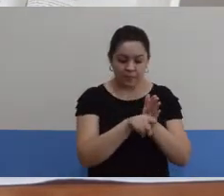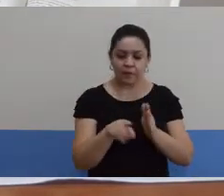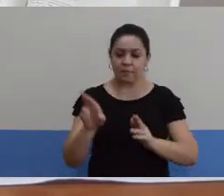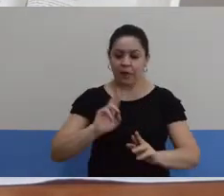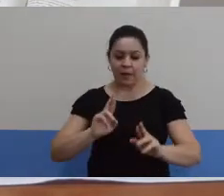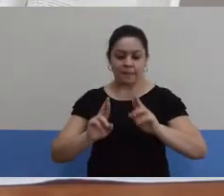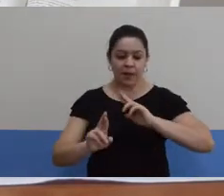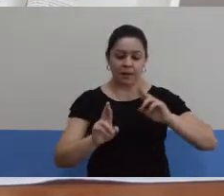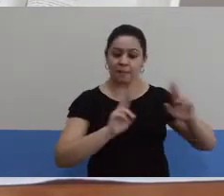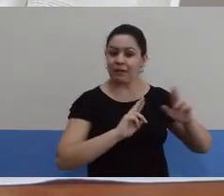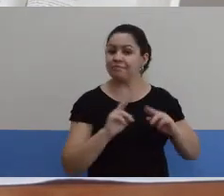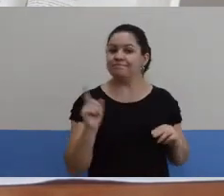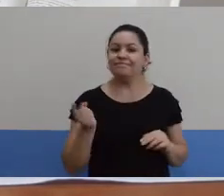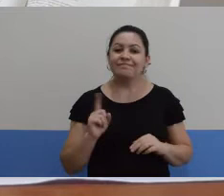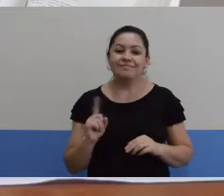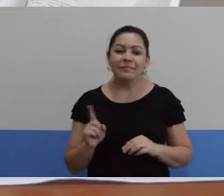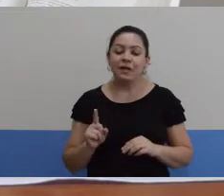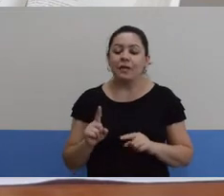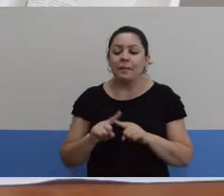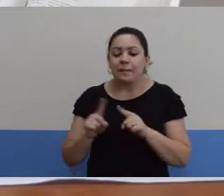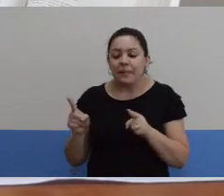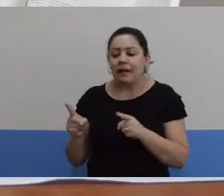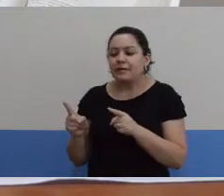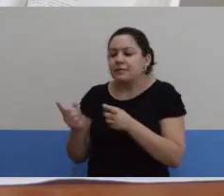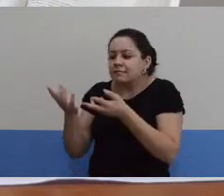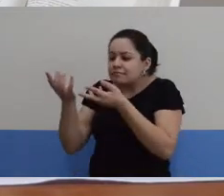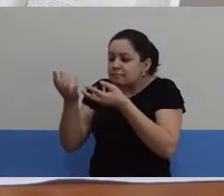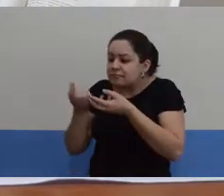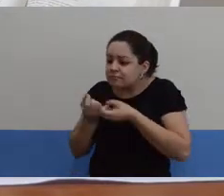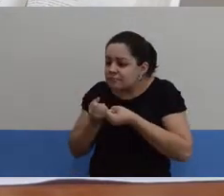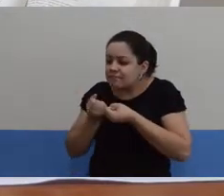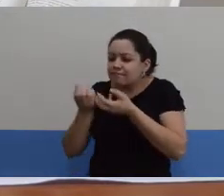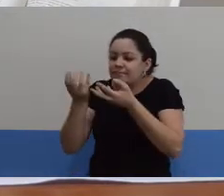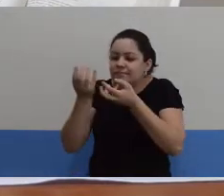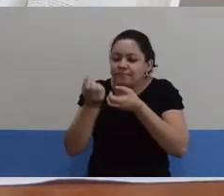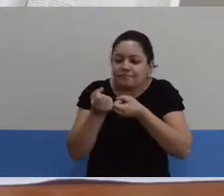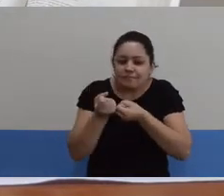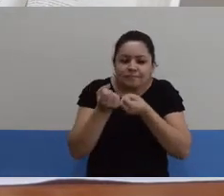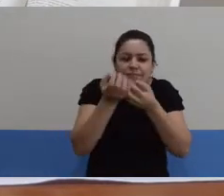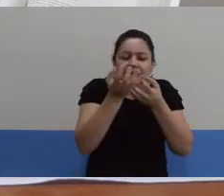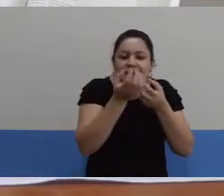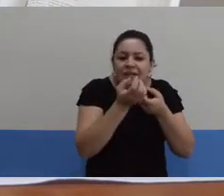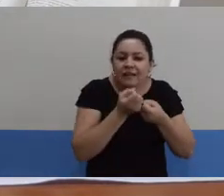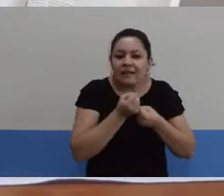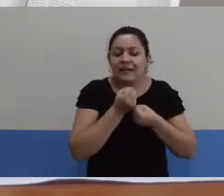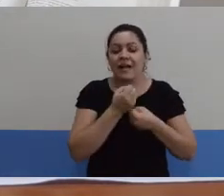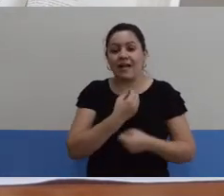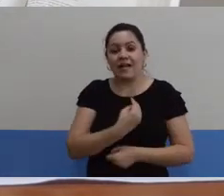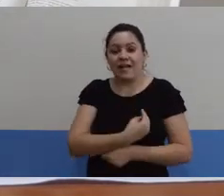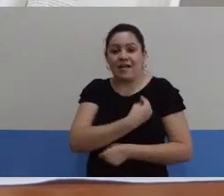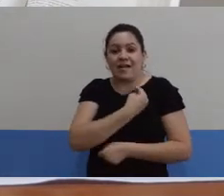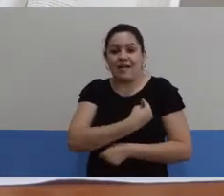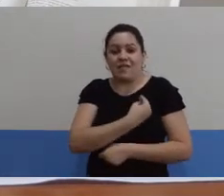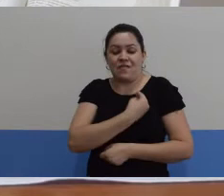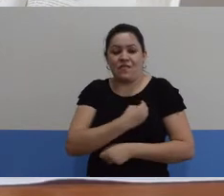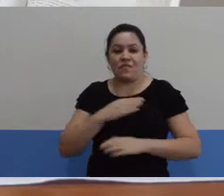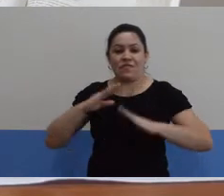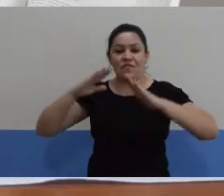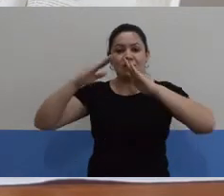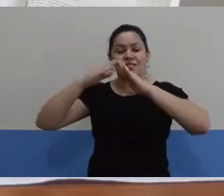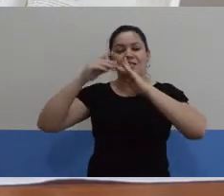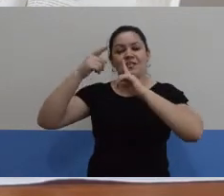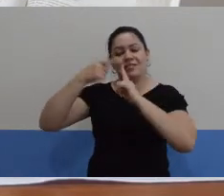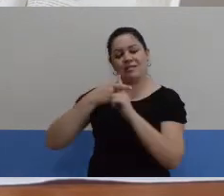respondidas, mas significa escutar a minha vida paroquial, o que acontece na minha